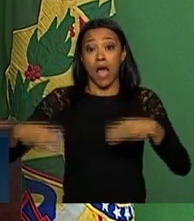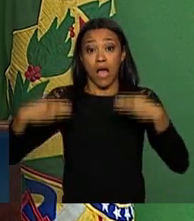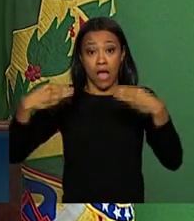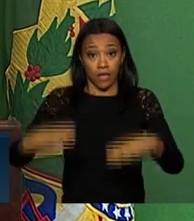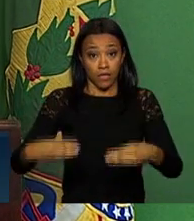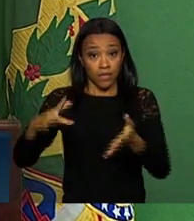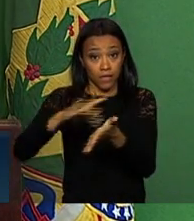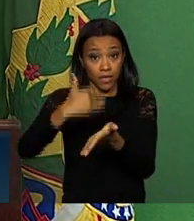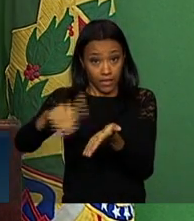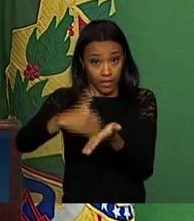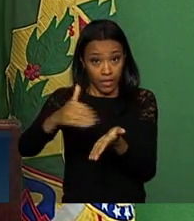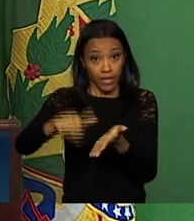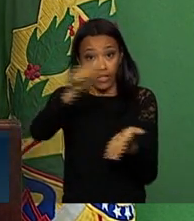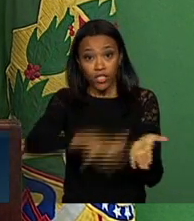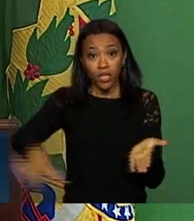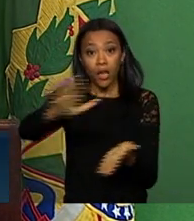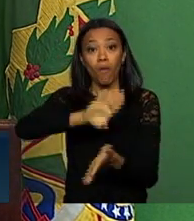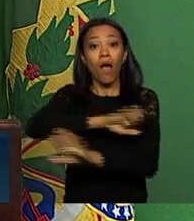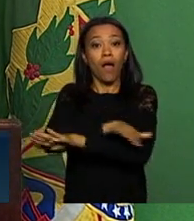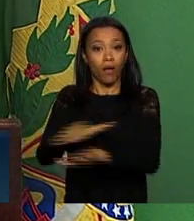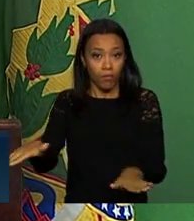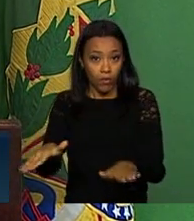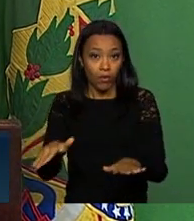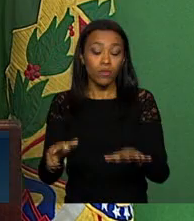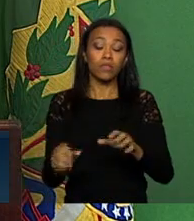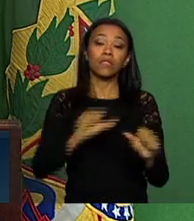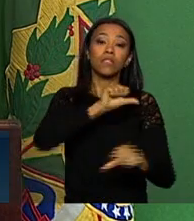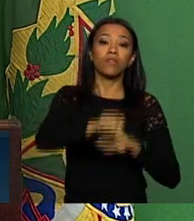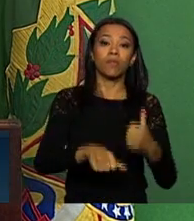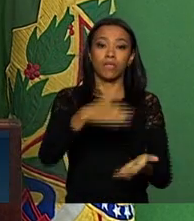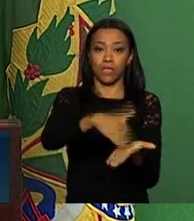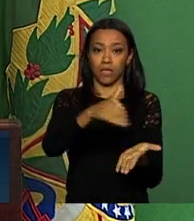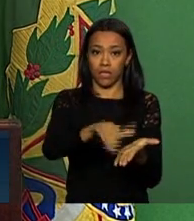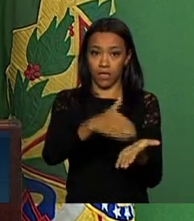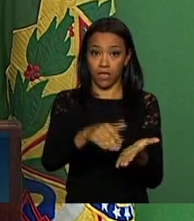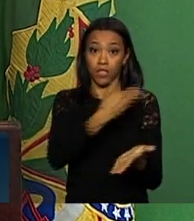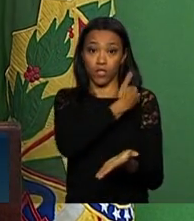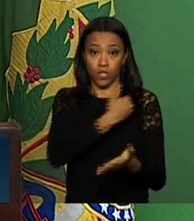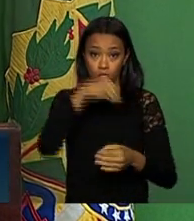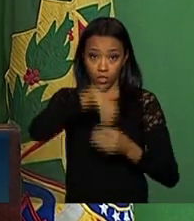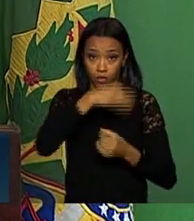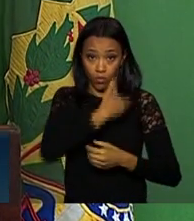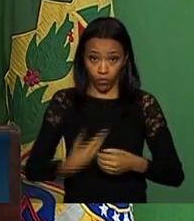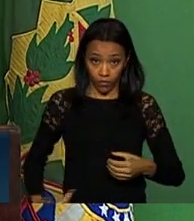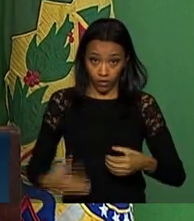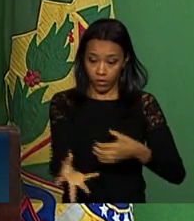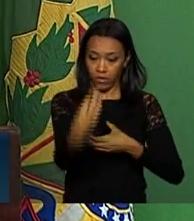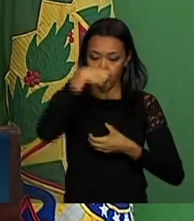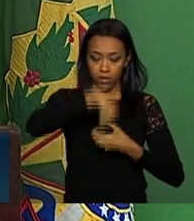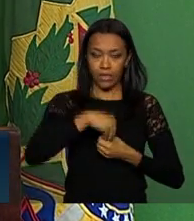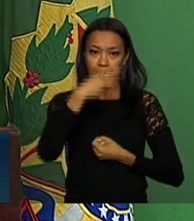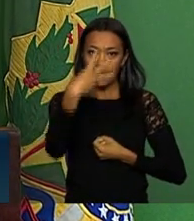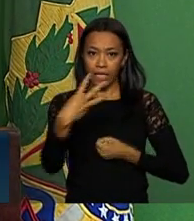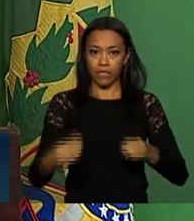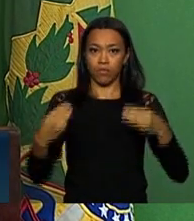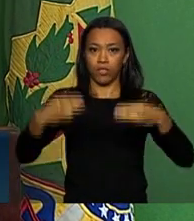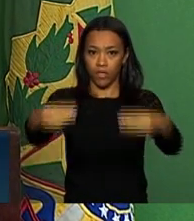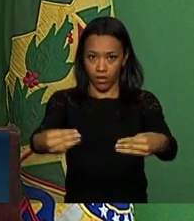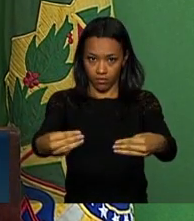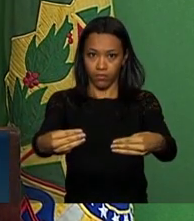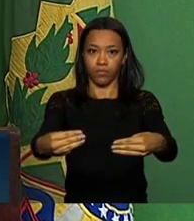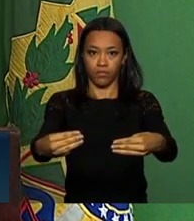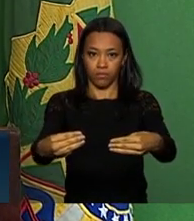transformada em Secretaria de governo recebendo as atribuições de três Ministérios que também